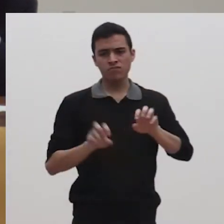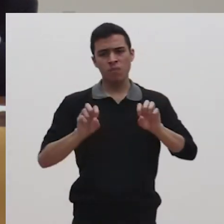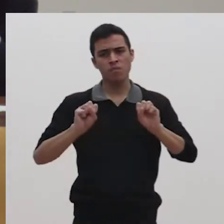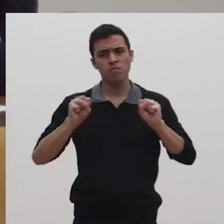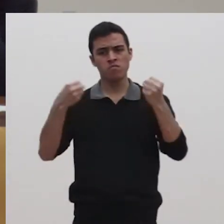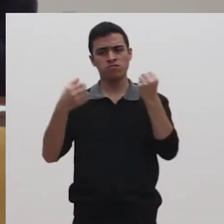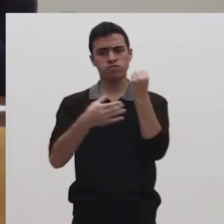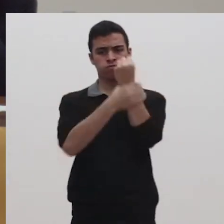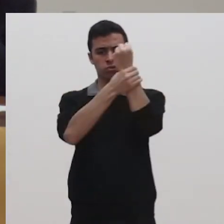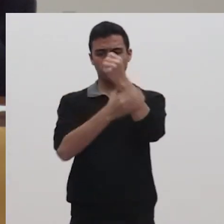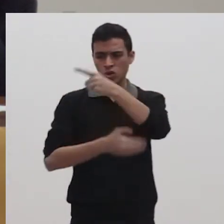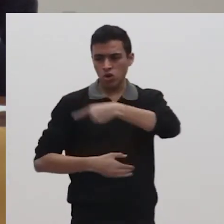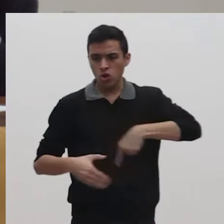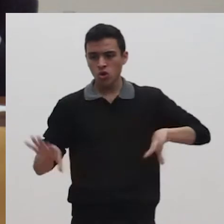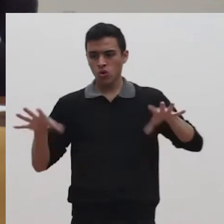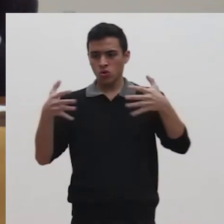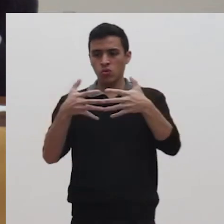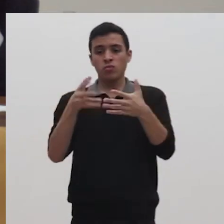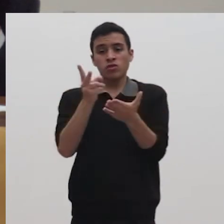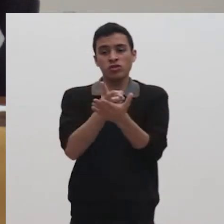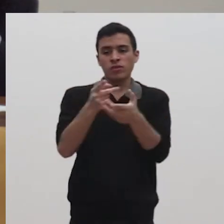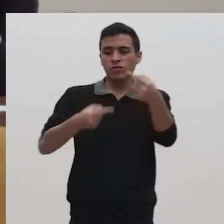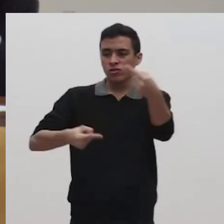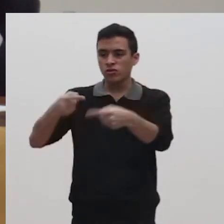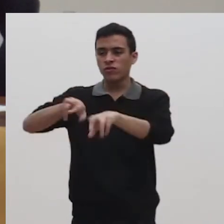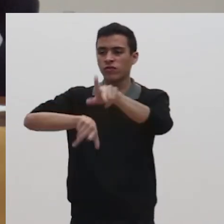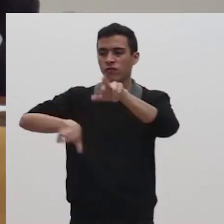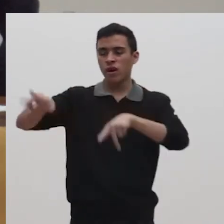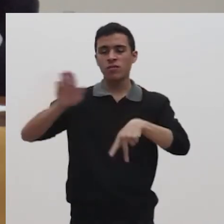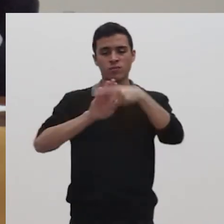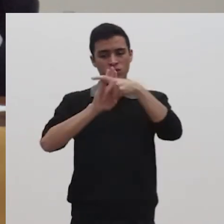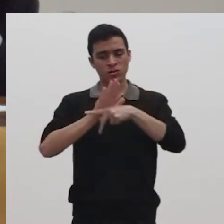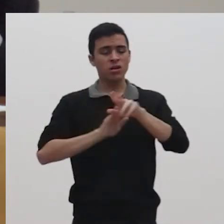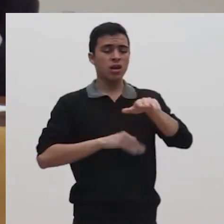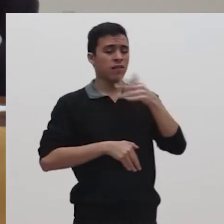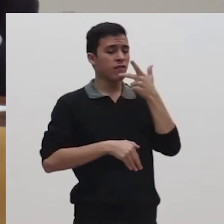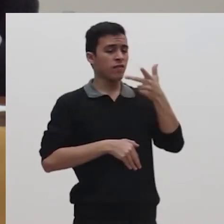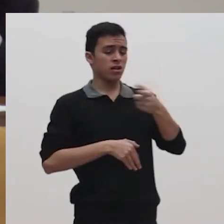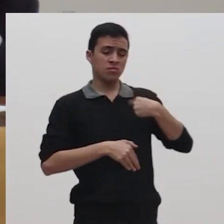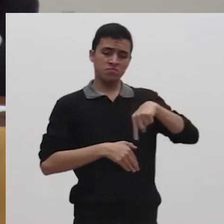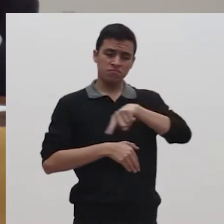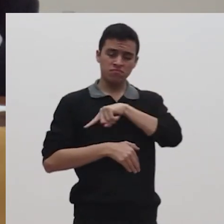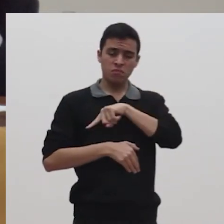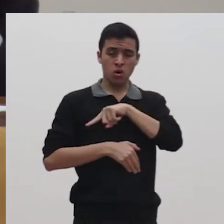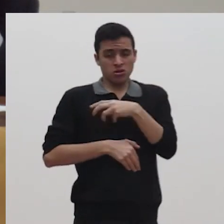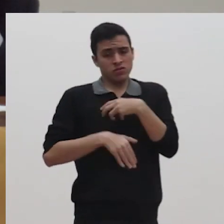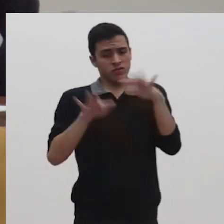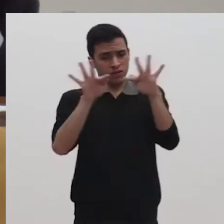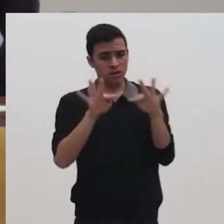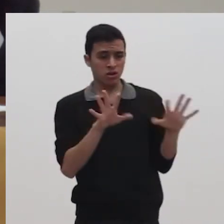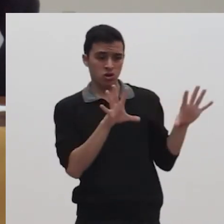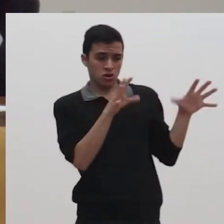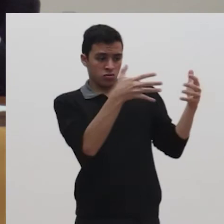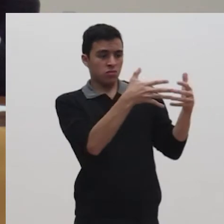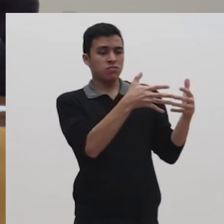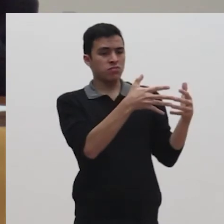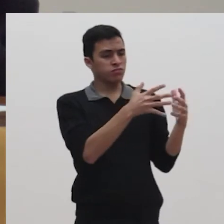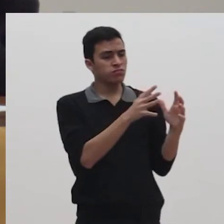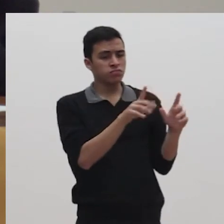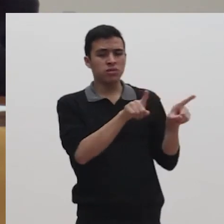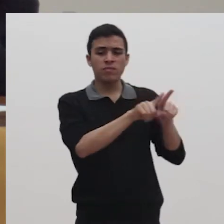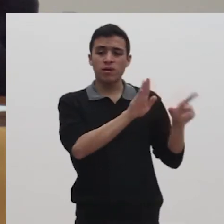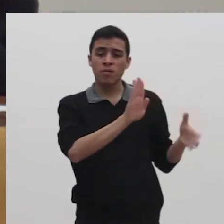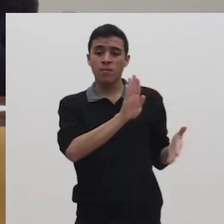uma academia que esteja discutindo os vários programas. Queria dizer também que eu fico bem feliz que a outra chapa tenha incorporado